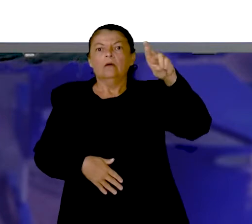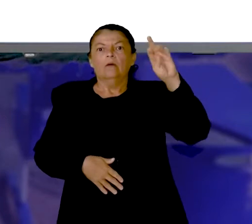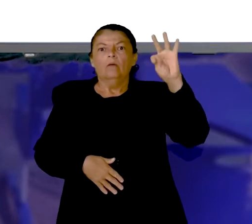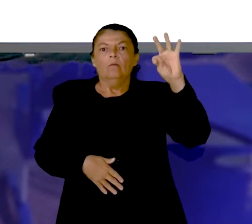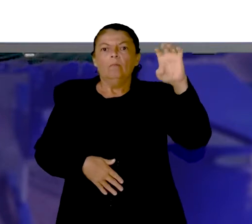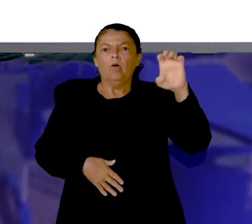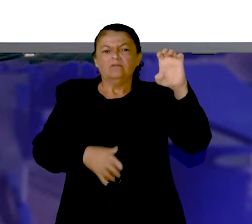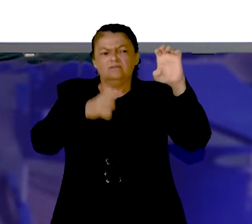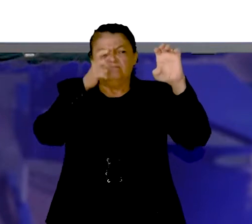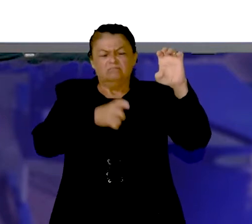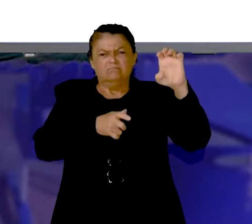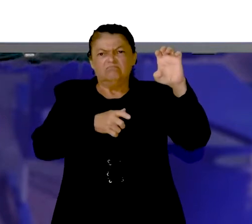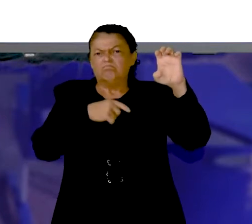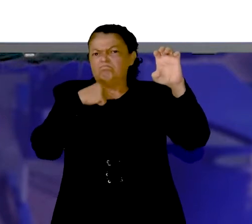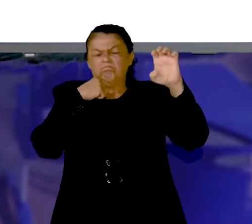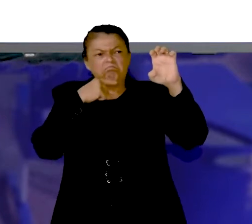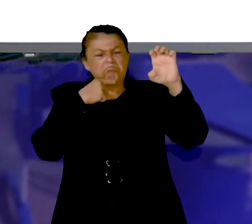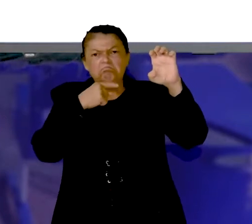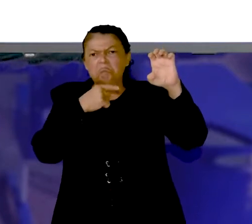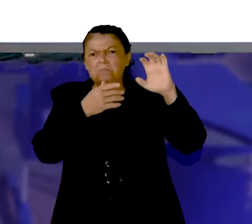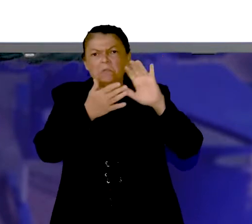vê pessoas realmente